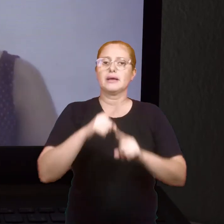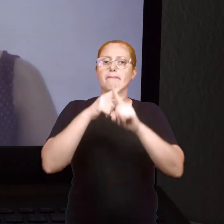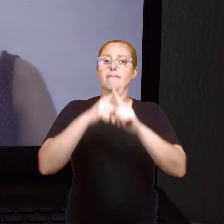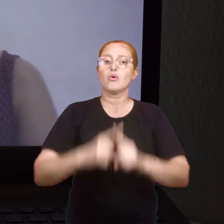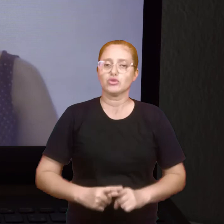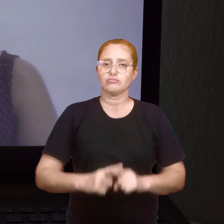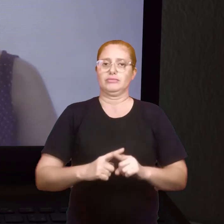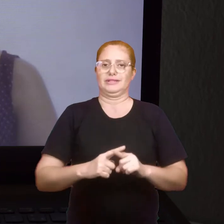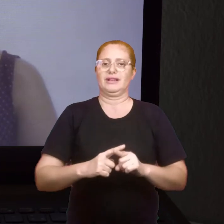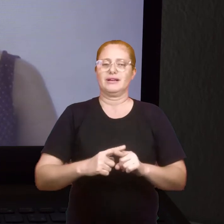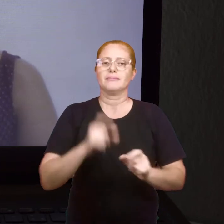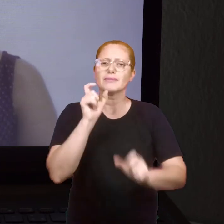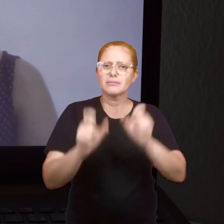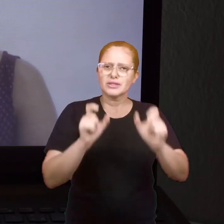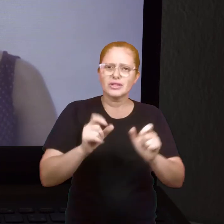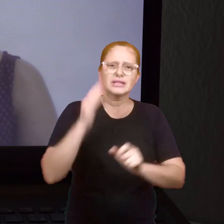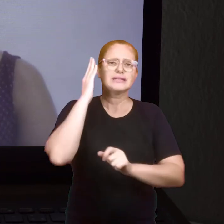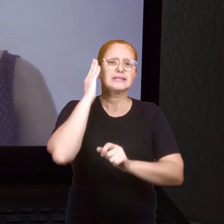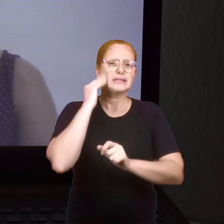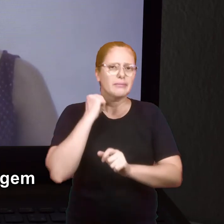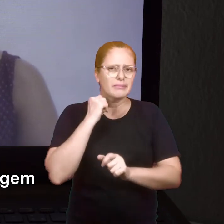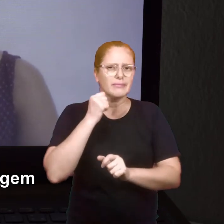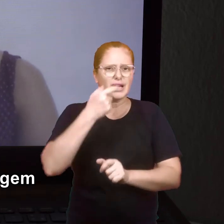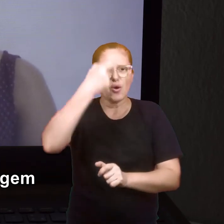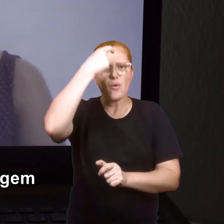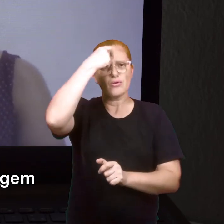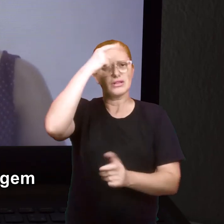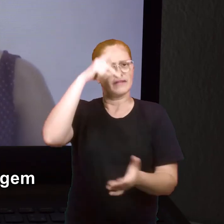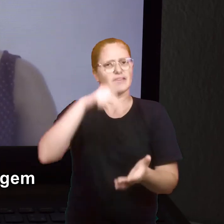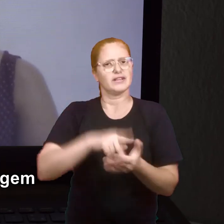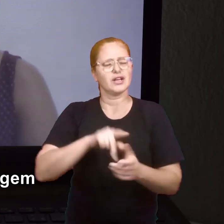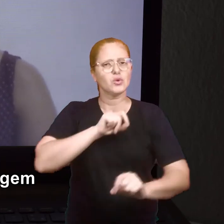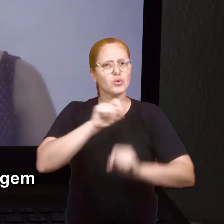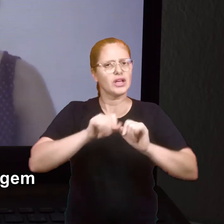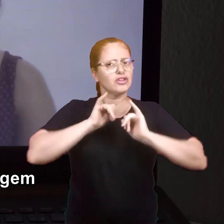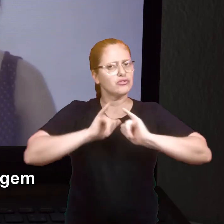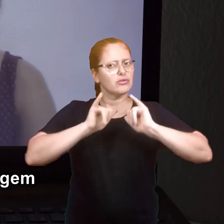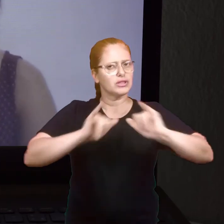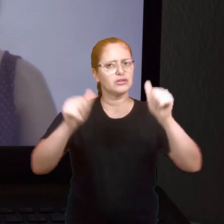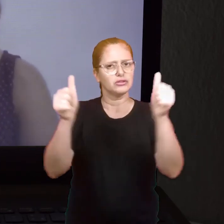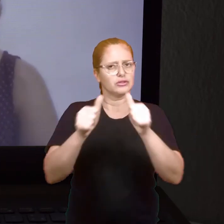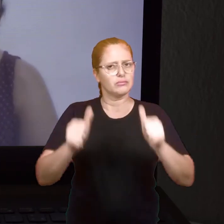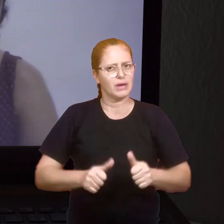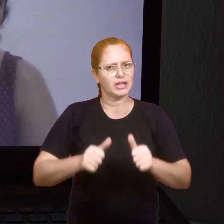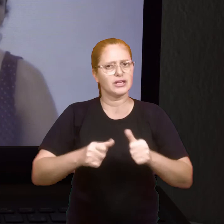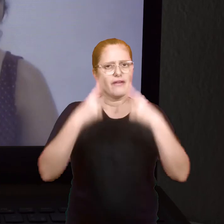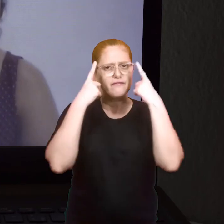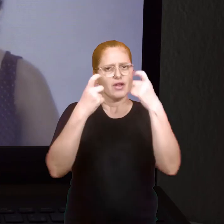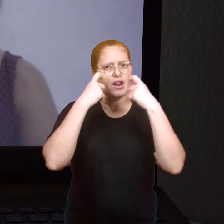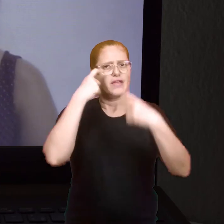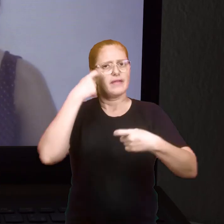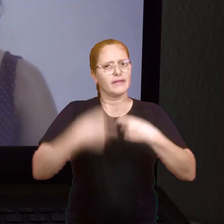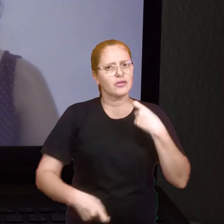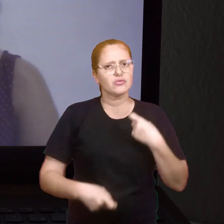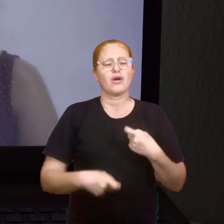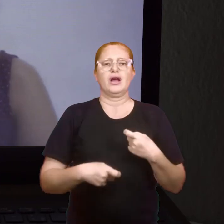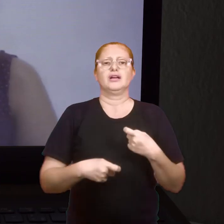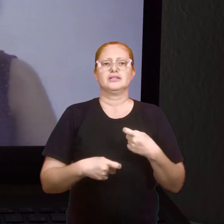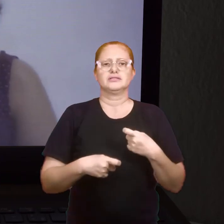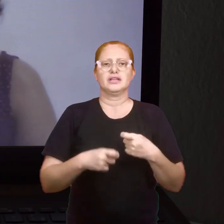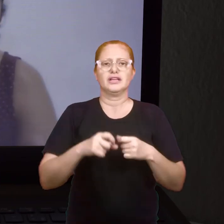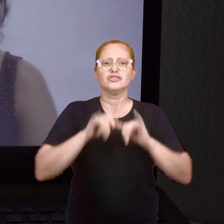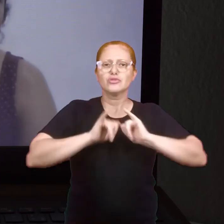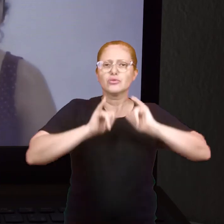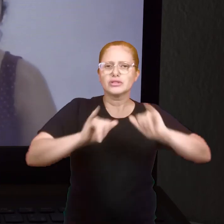multiplicado para que as pessoas tenham a real consciência do que é a divulgação de uma imagem de uma violência sexual, a divulgação de um vídeo,